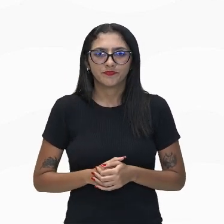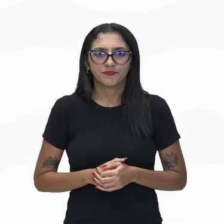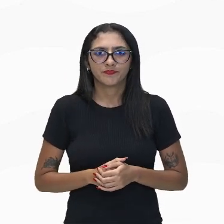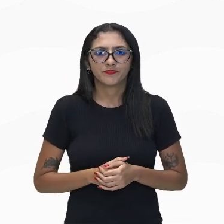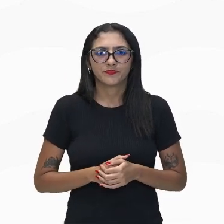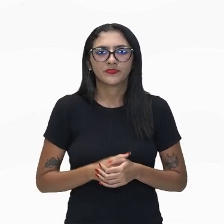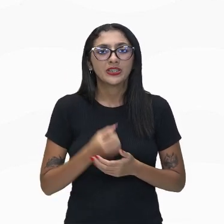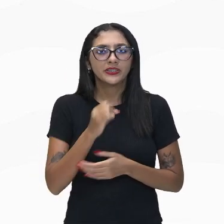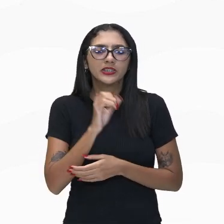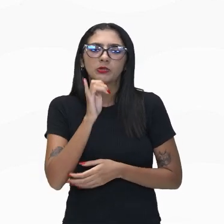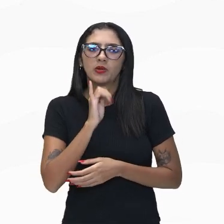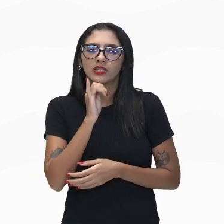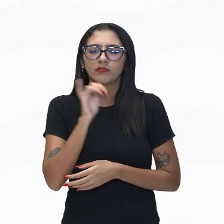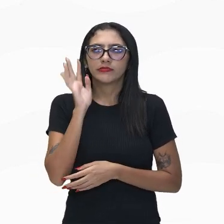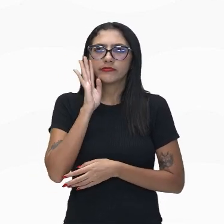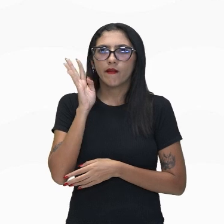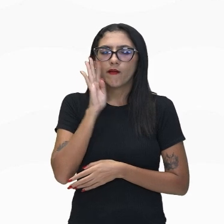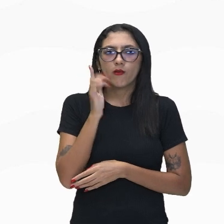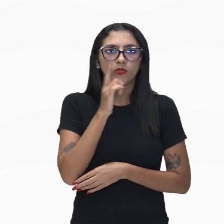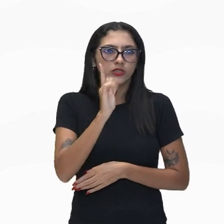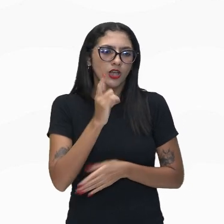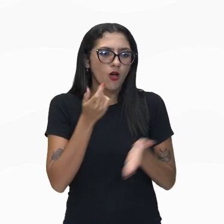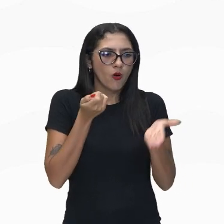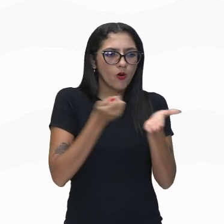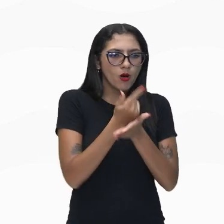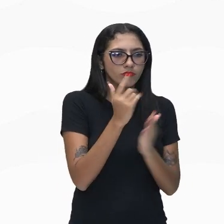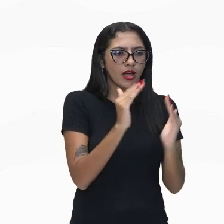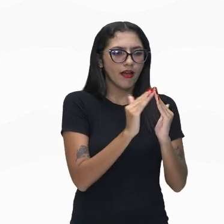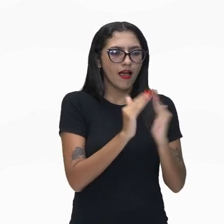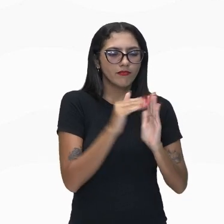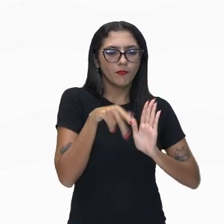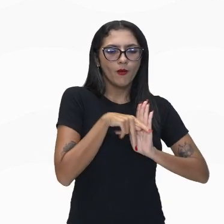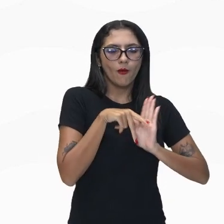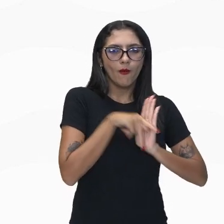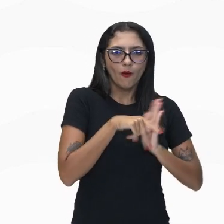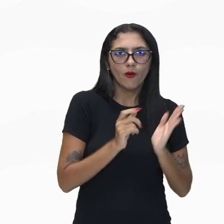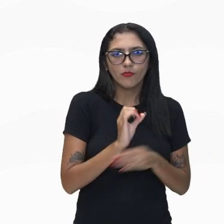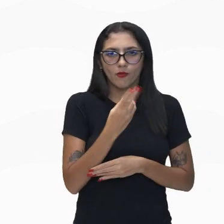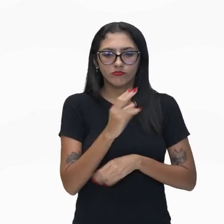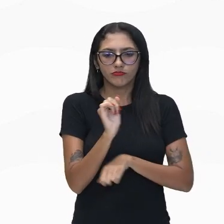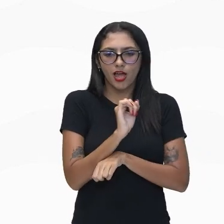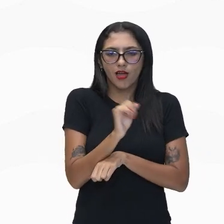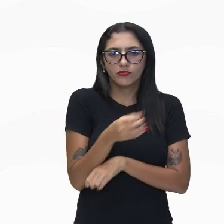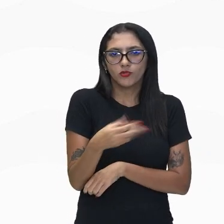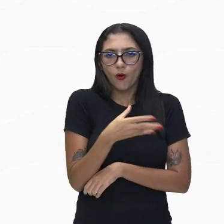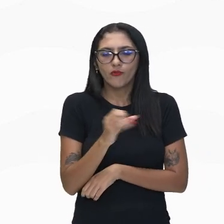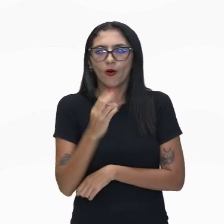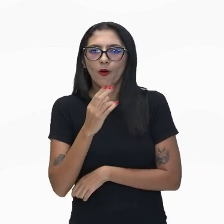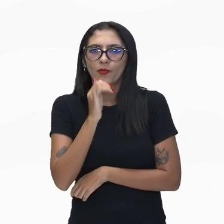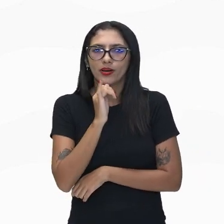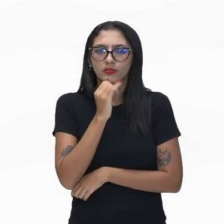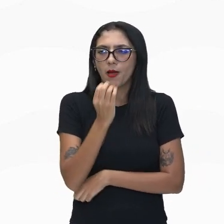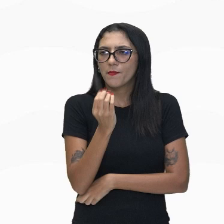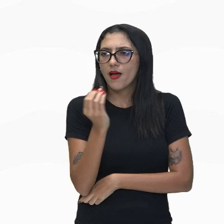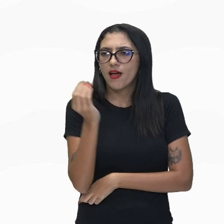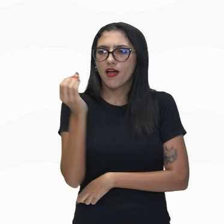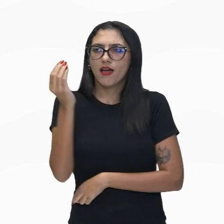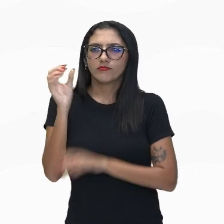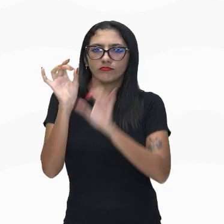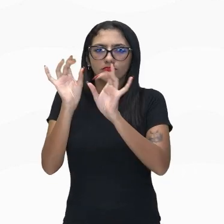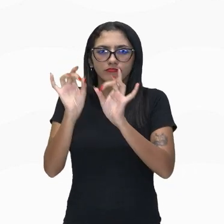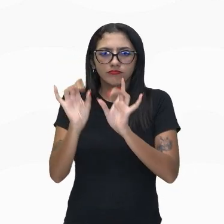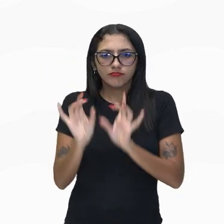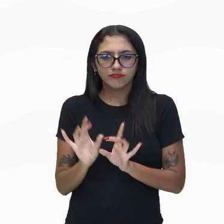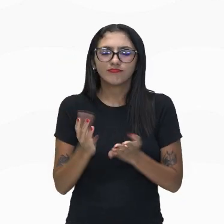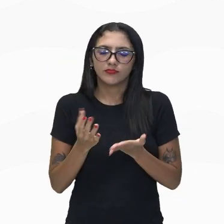Independentemente se o seu sonho é conquistar a casa própria, um carro novo ou realizar uma viagem memorável, a